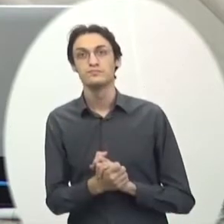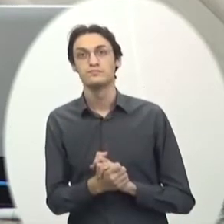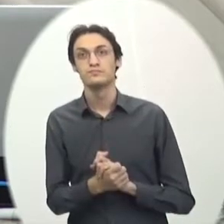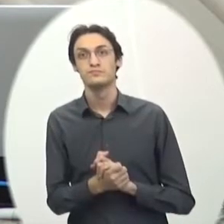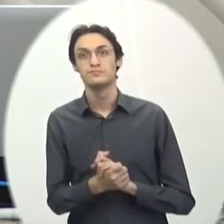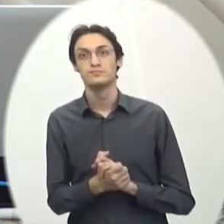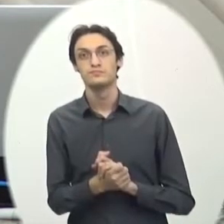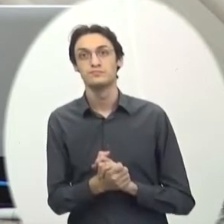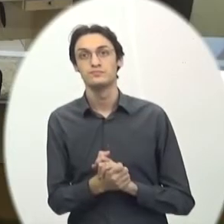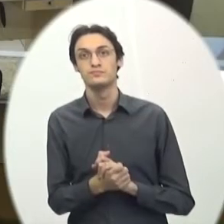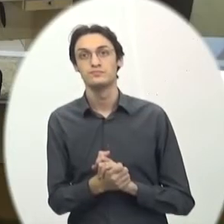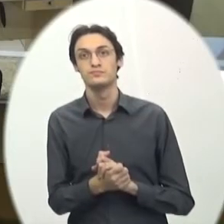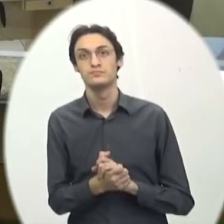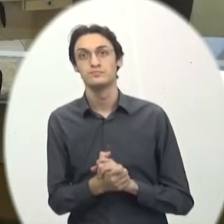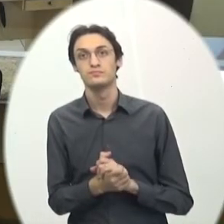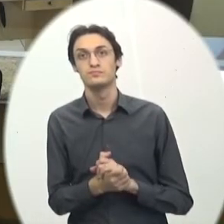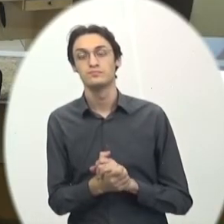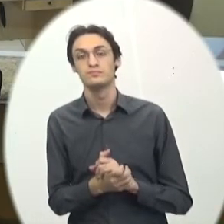queria só,